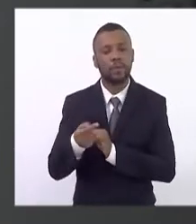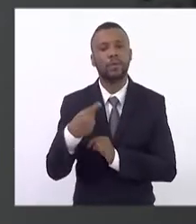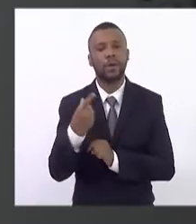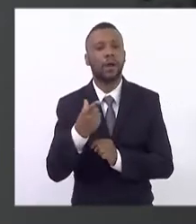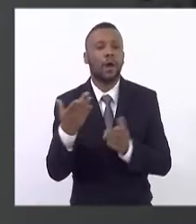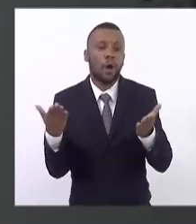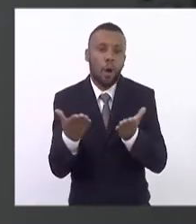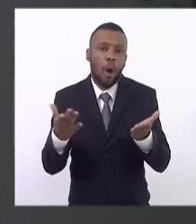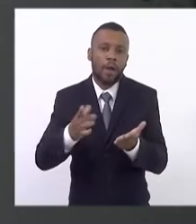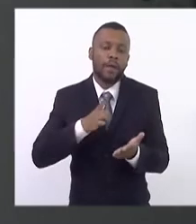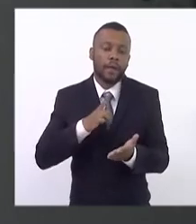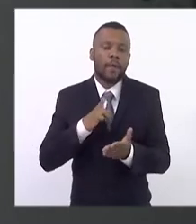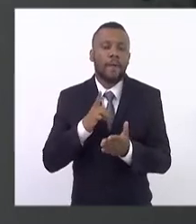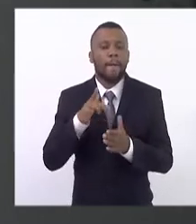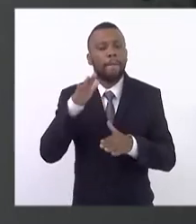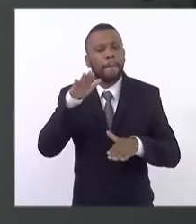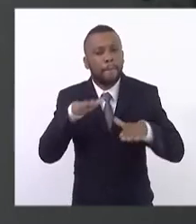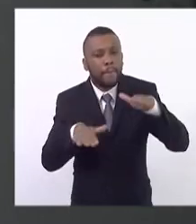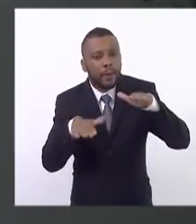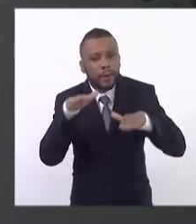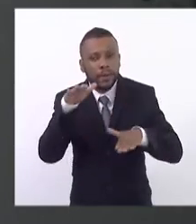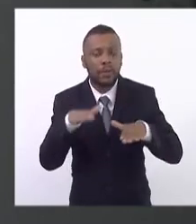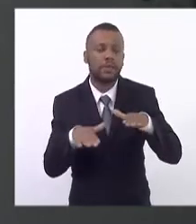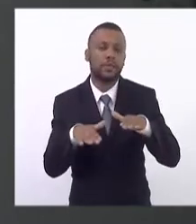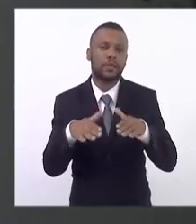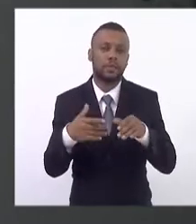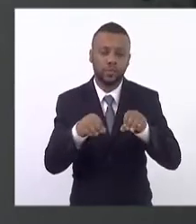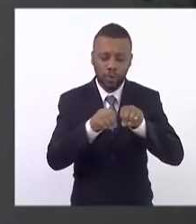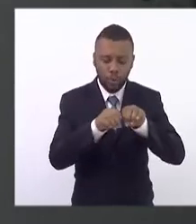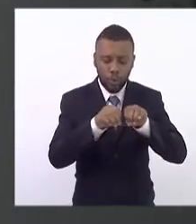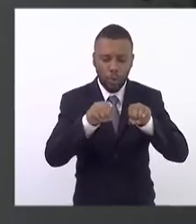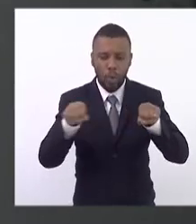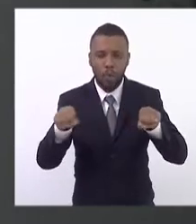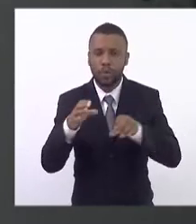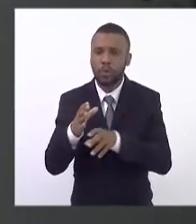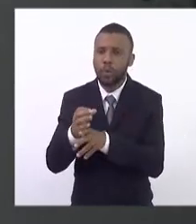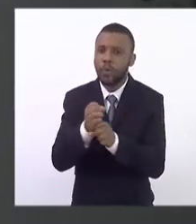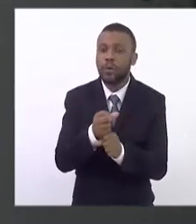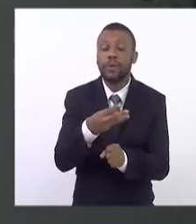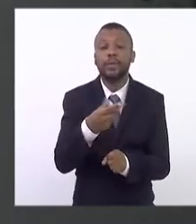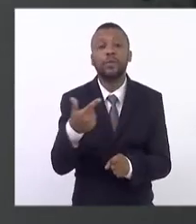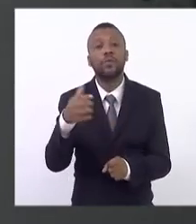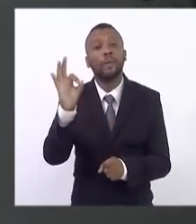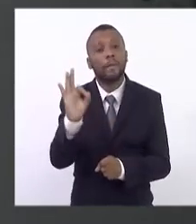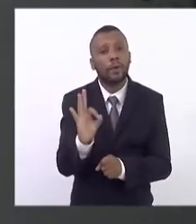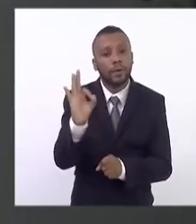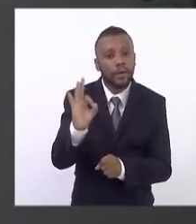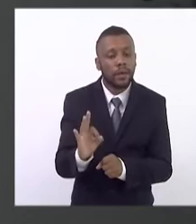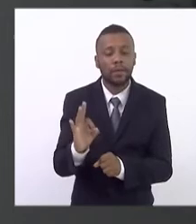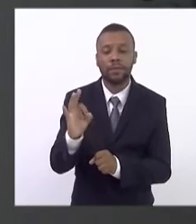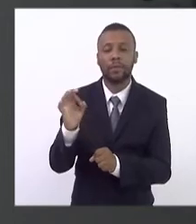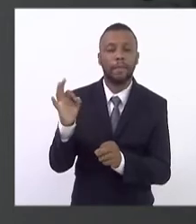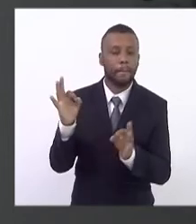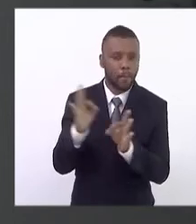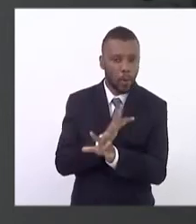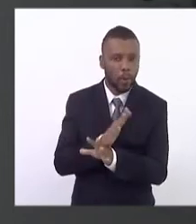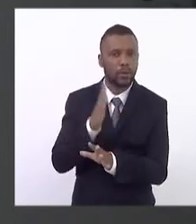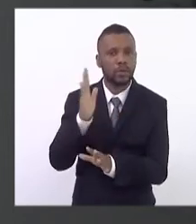hoje com aproximadamente de tronco 32% feito e de uma maneira geral de